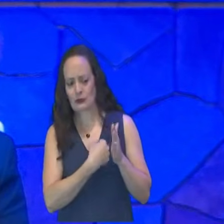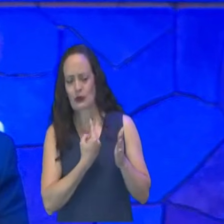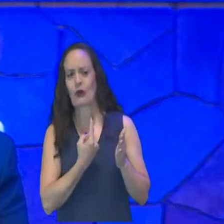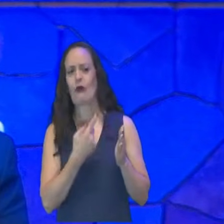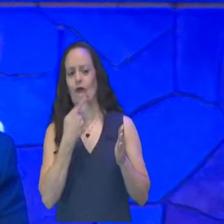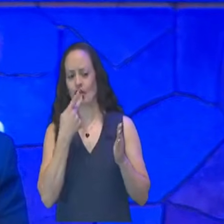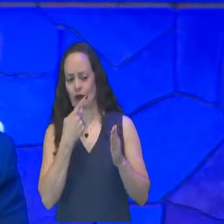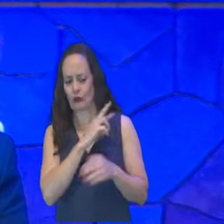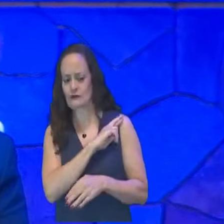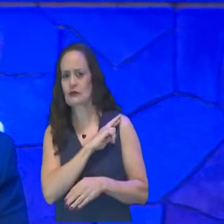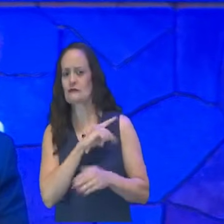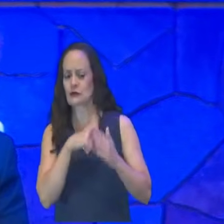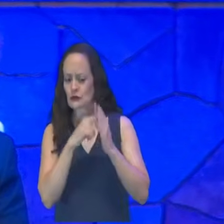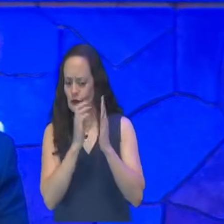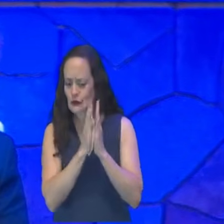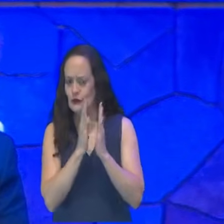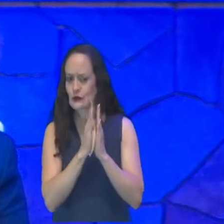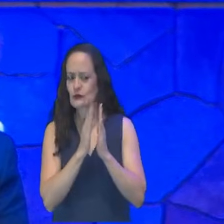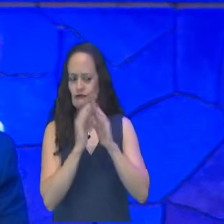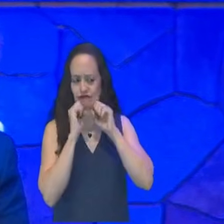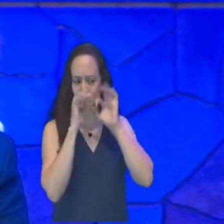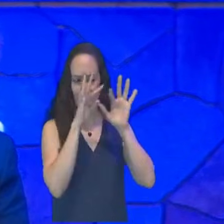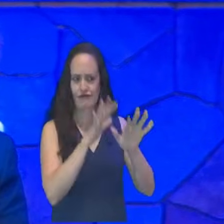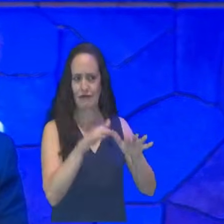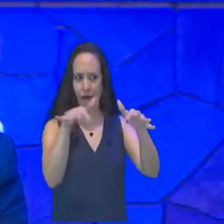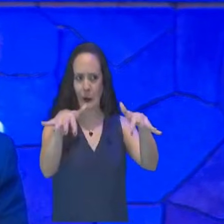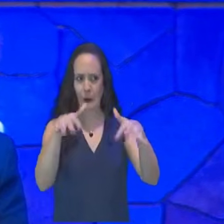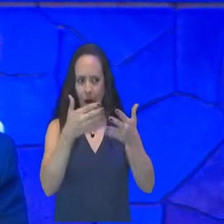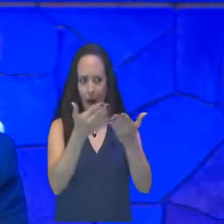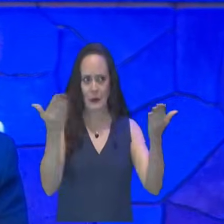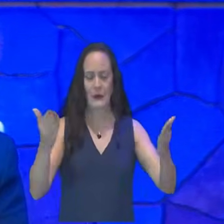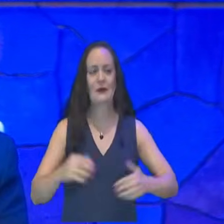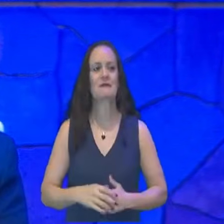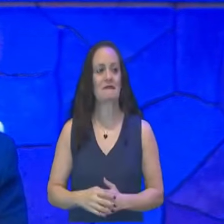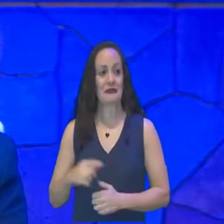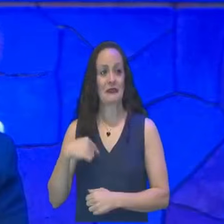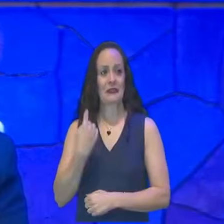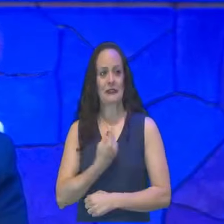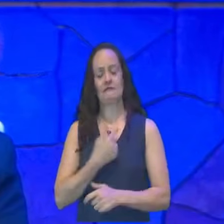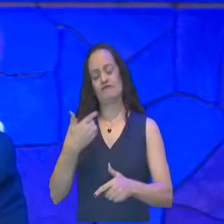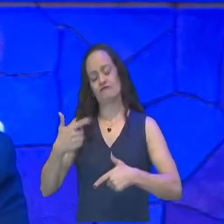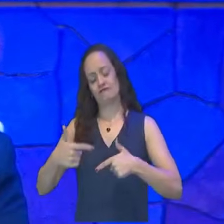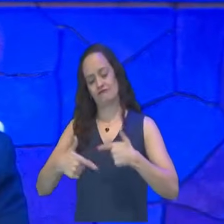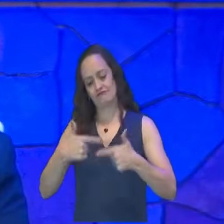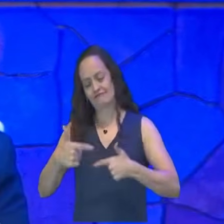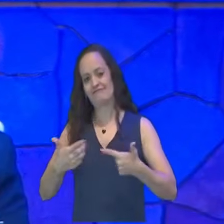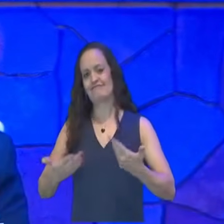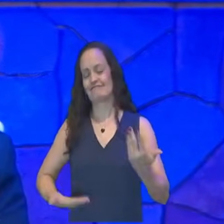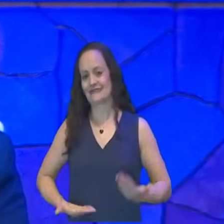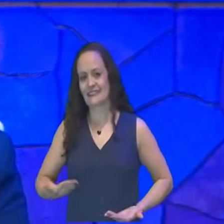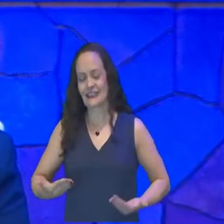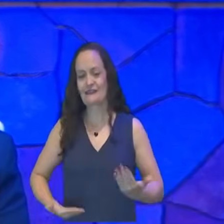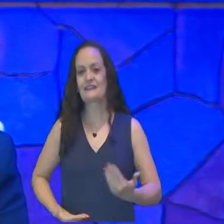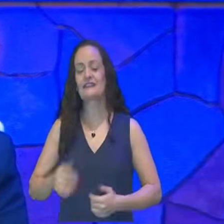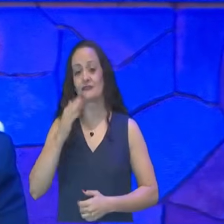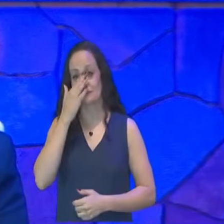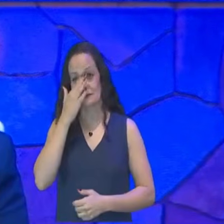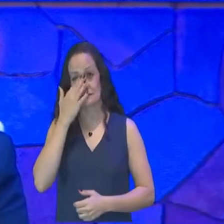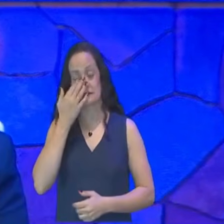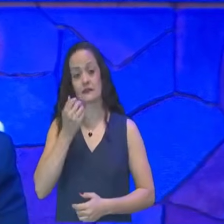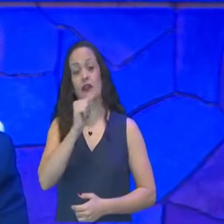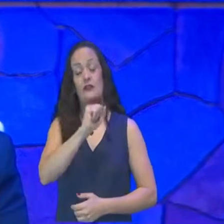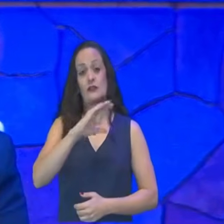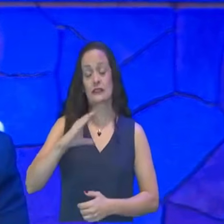grande responsabilidade de pregar para a grande congregação, nós temos servido a juventude da nossa igreja, com os adolescentes,